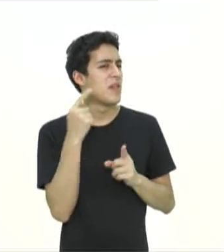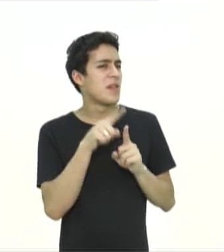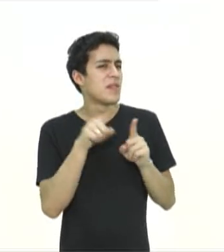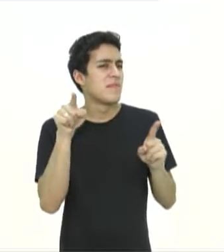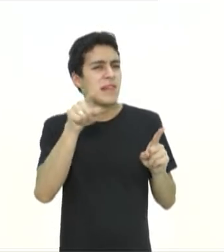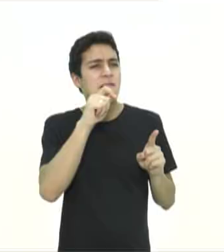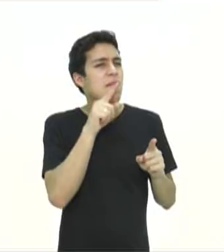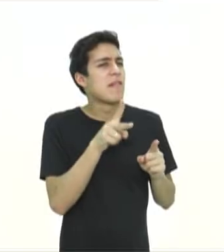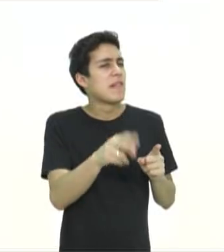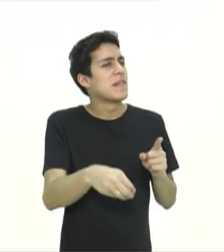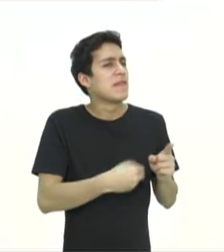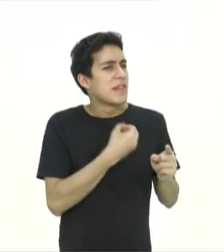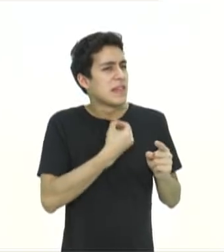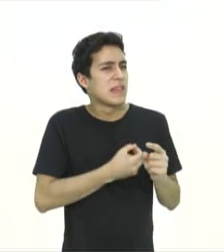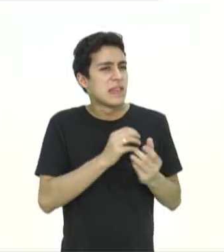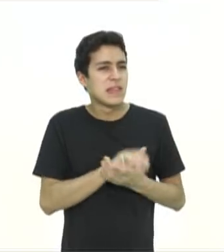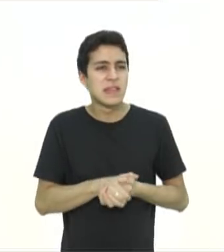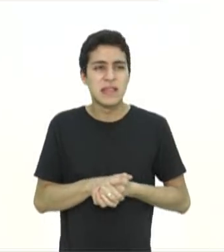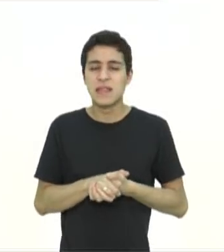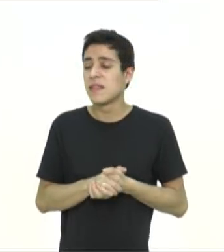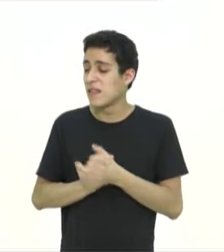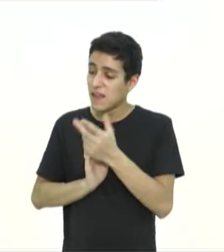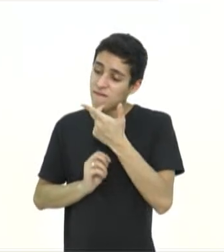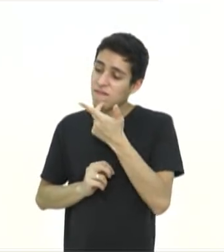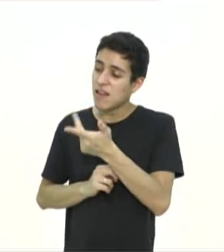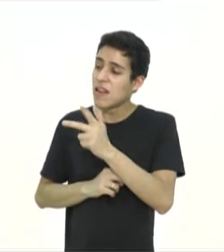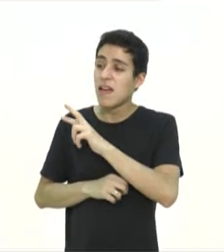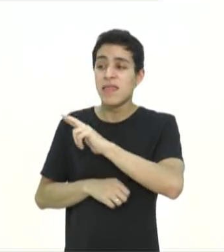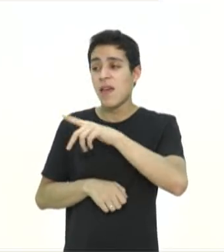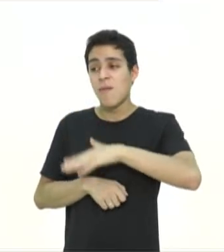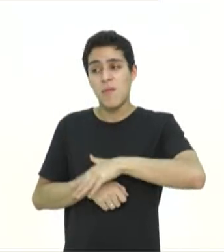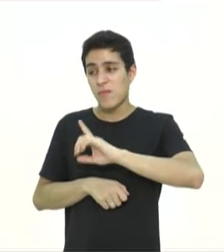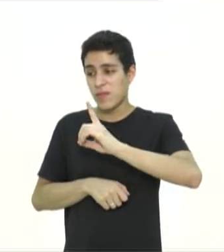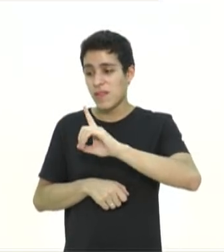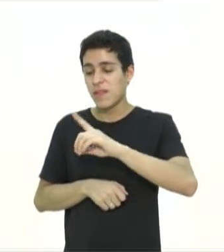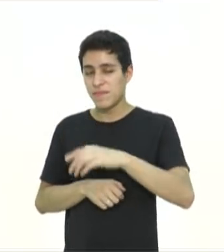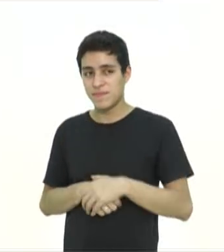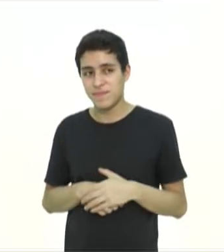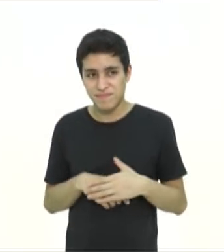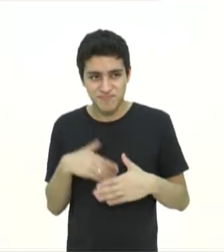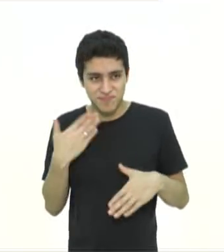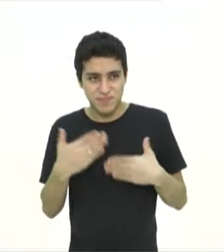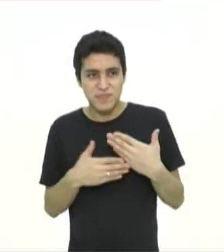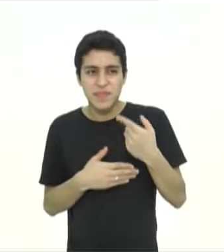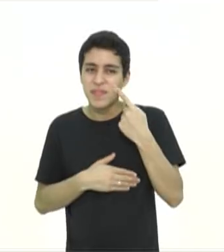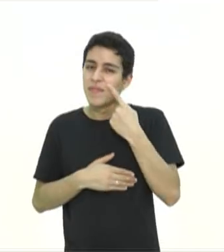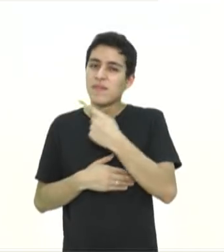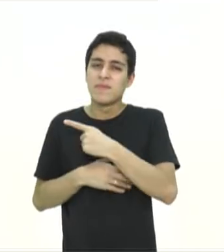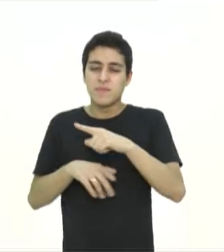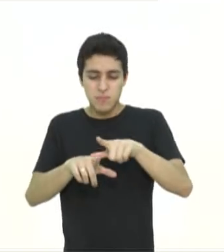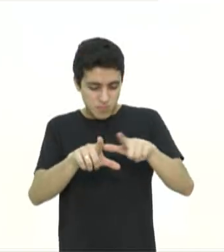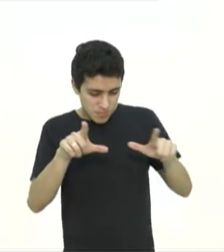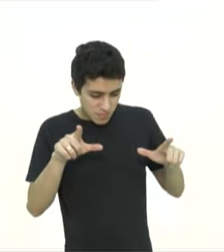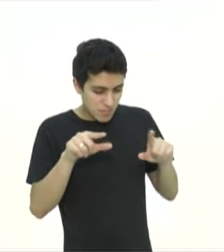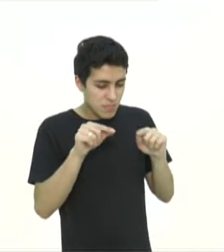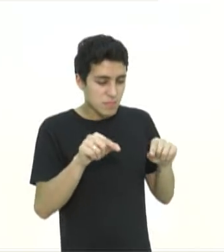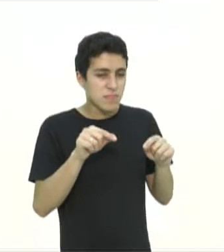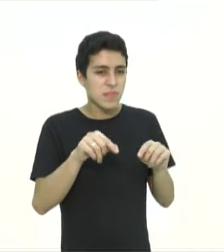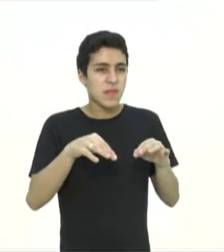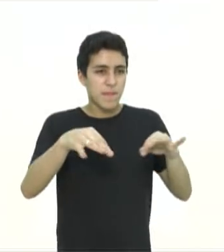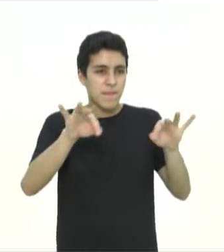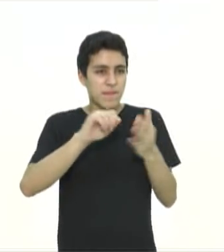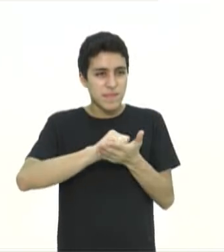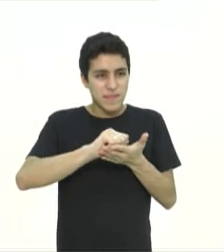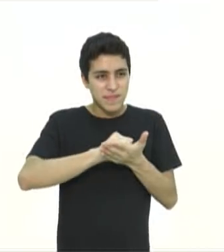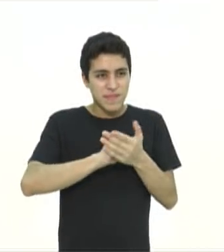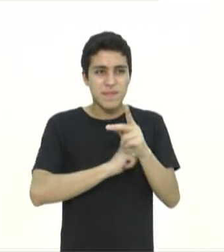está vivo. Daí o Def disse: não por muito tempo. E aí nós vemos o close ali no pano de prato.